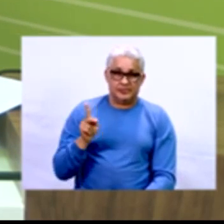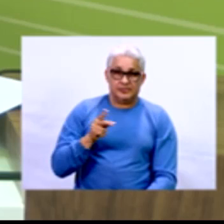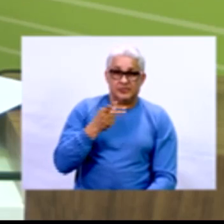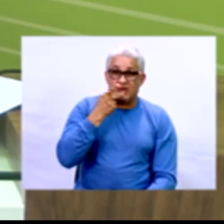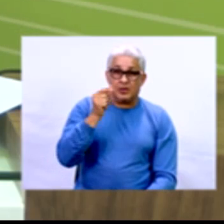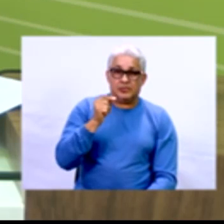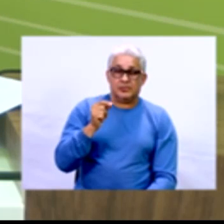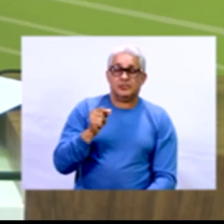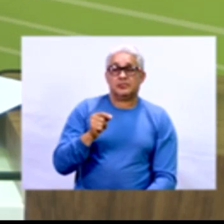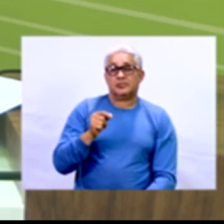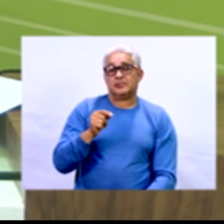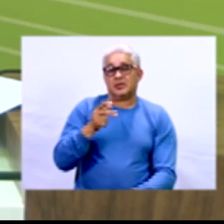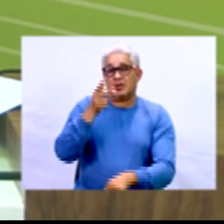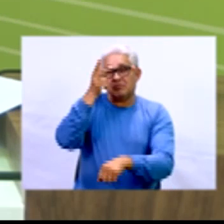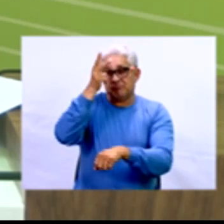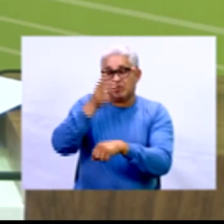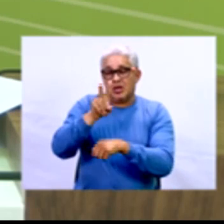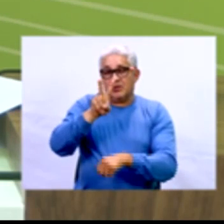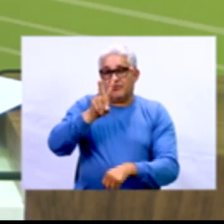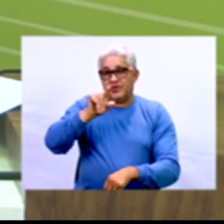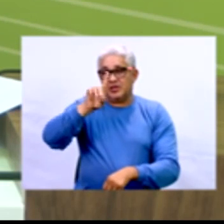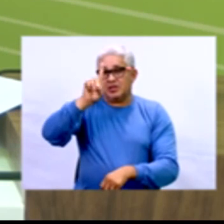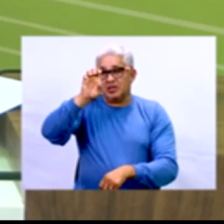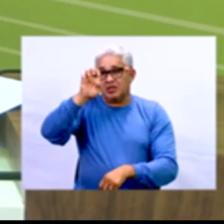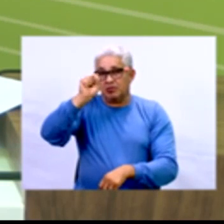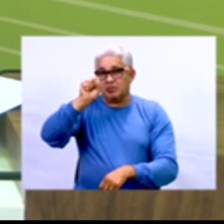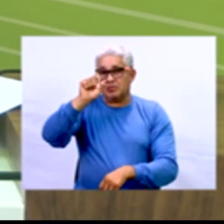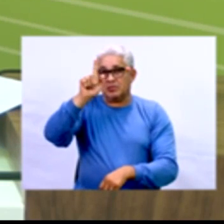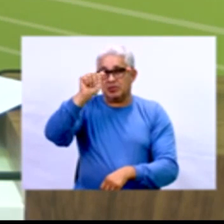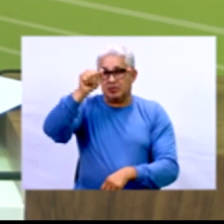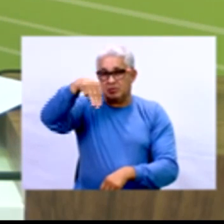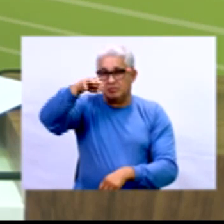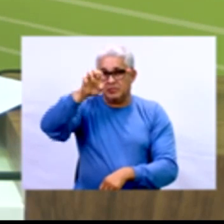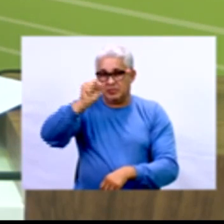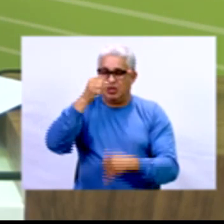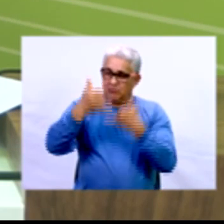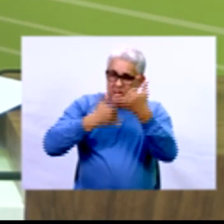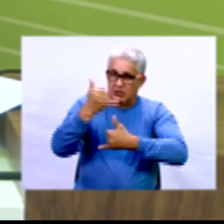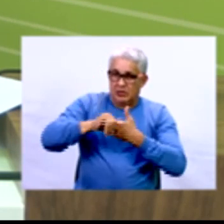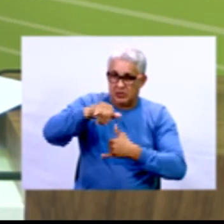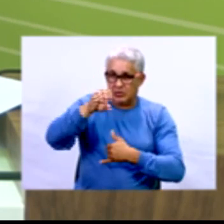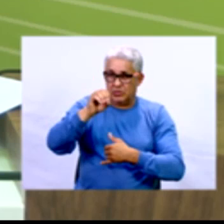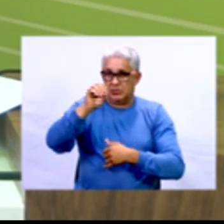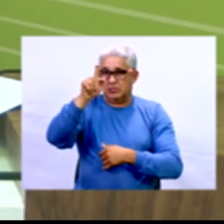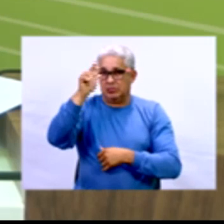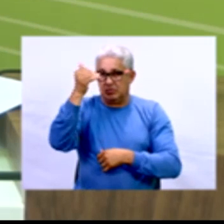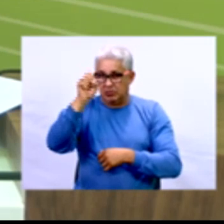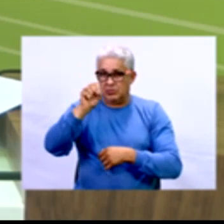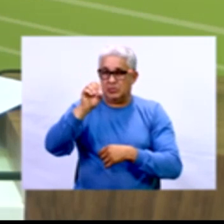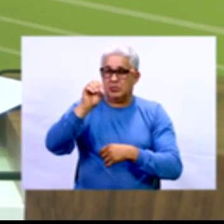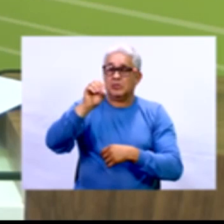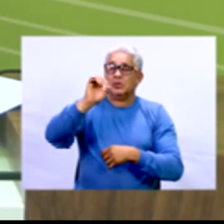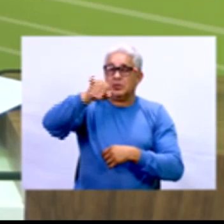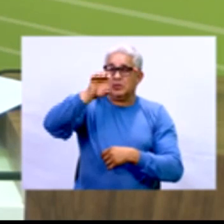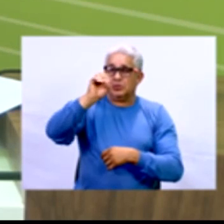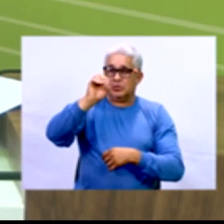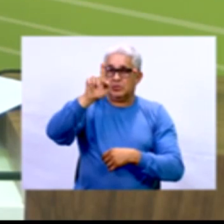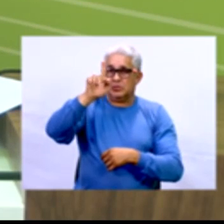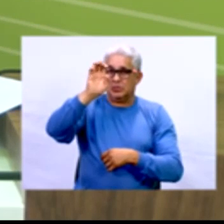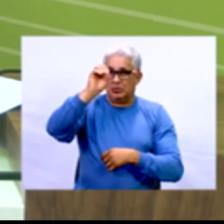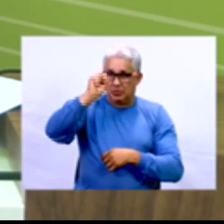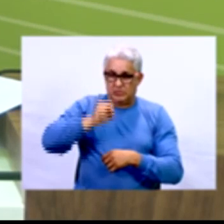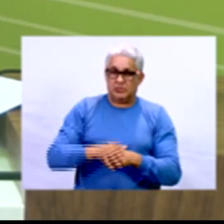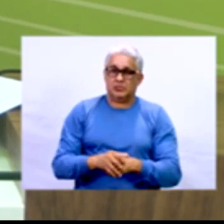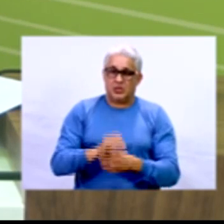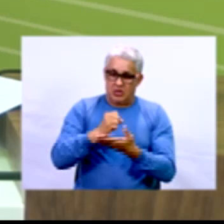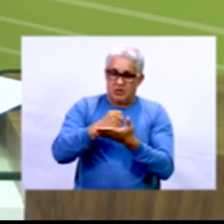de videogames, né? Então, hoje, alguns pontos que eu gostaria de elencar seriam as consoles avançadas. Quando a